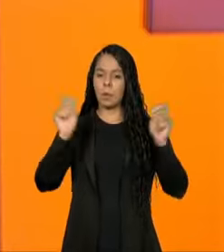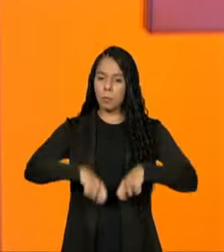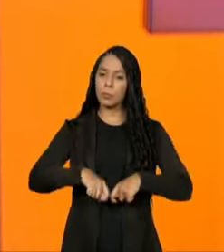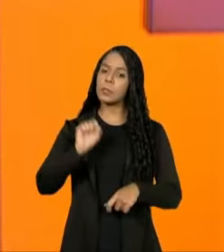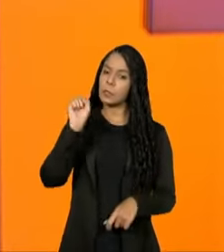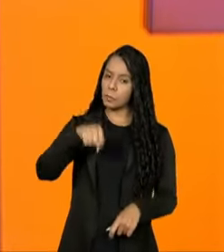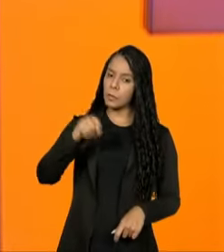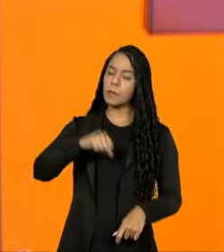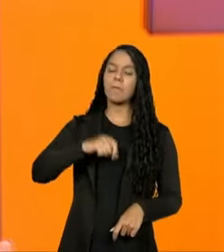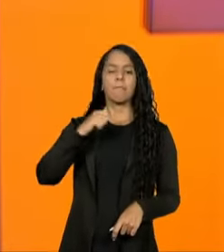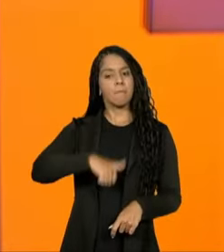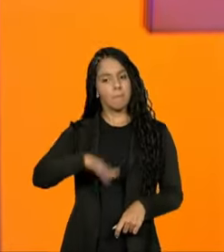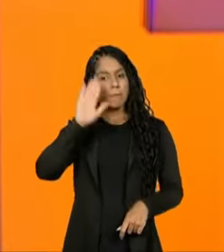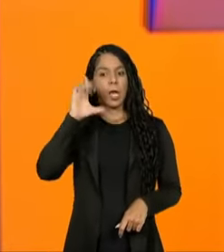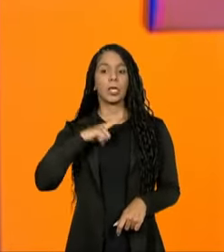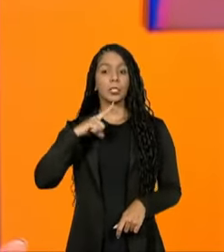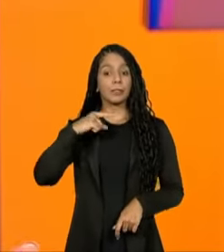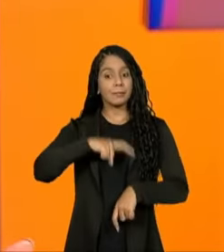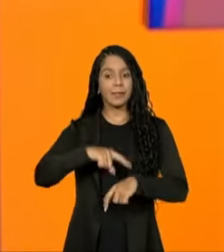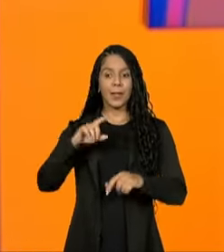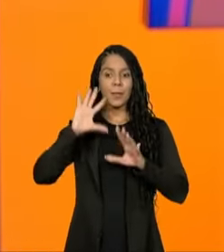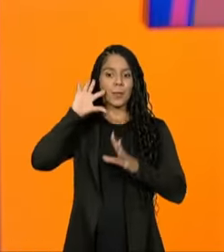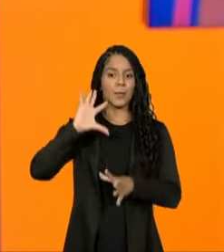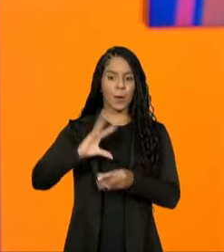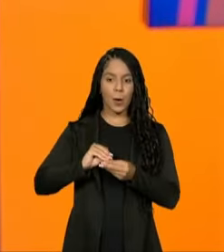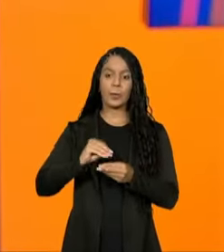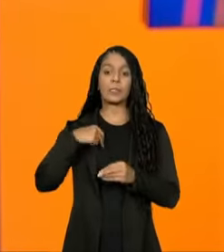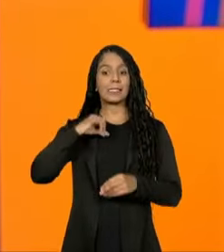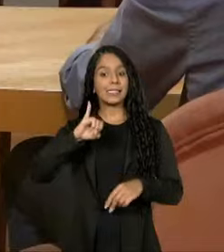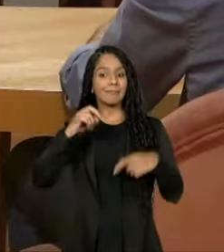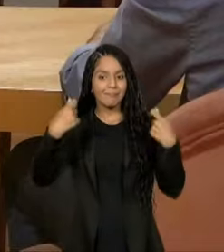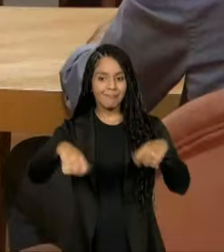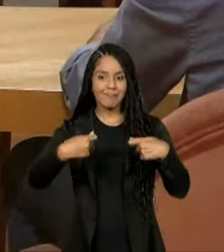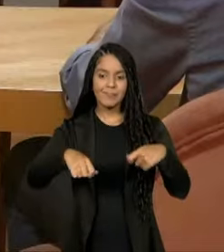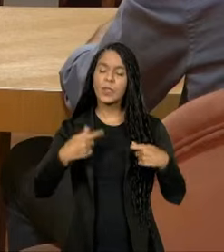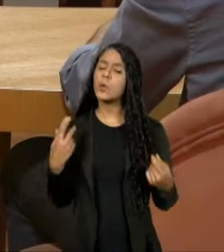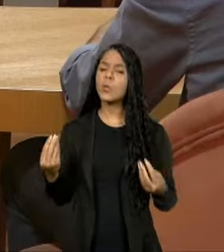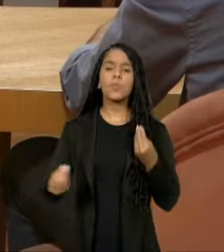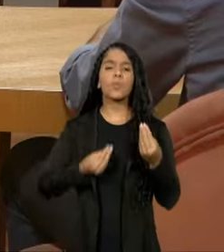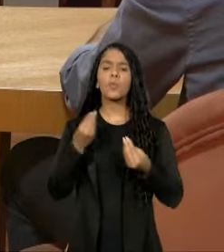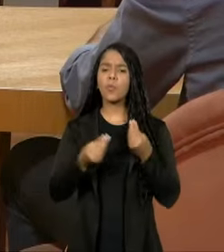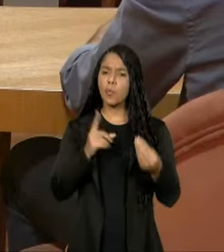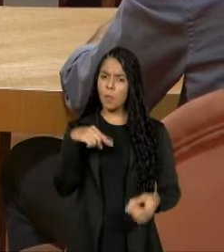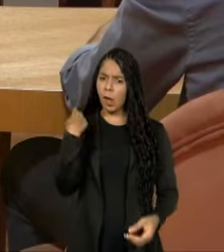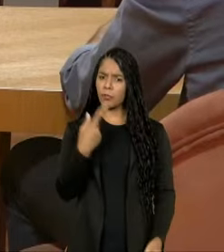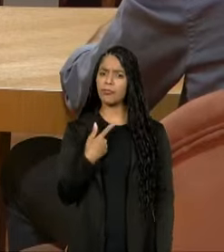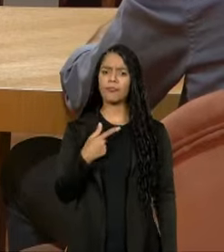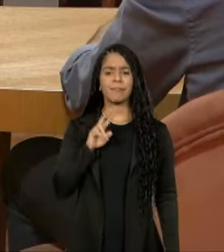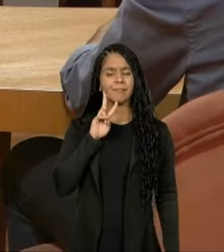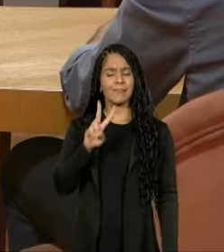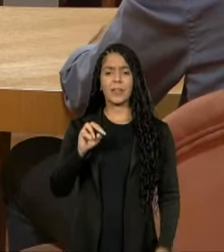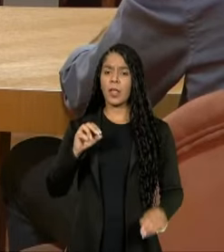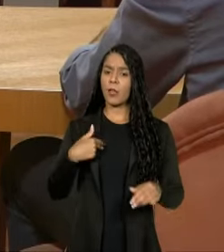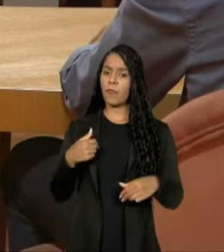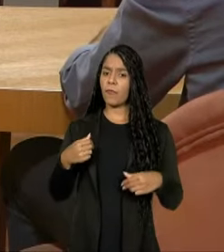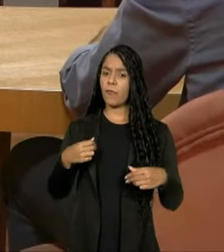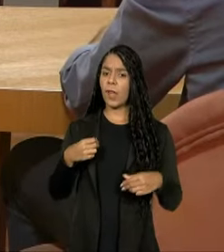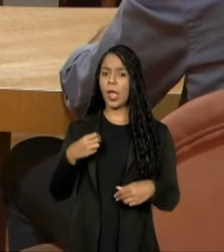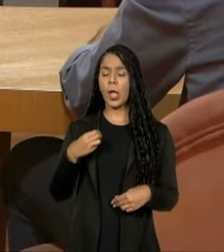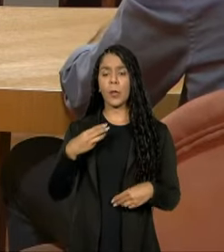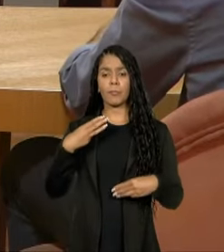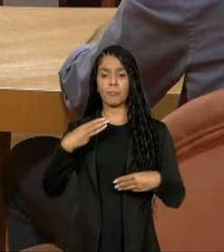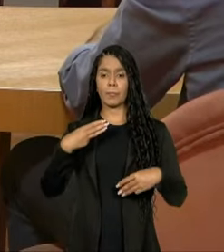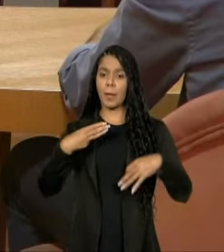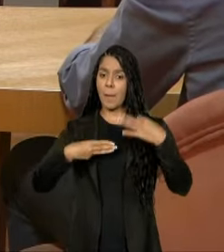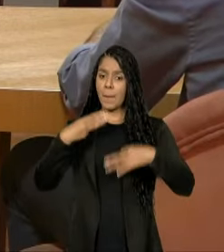possível ter mais tempo para a conclusão, caso haja necessidade. Mas como é que a gente vê que o nosso ministro diz que o caso está encerrado?